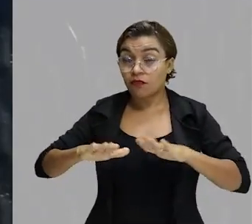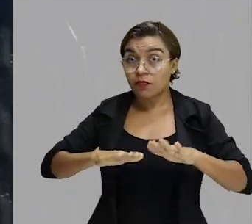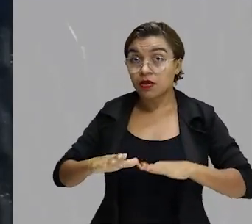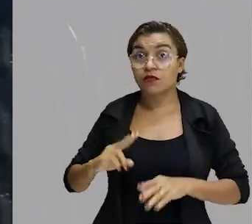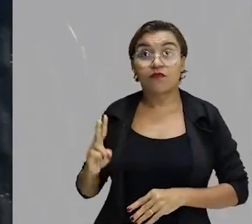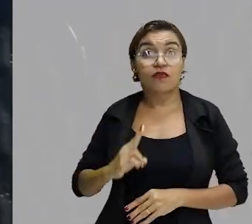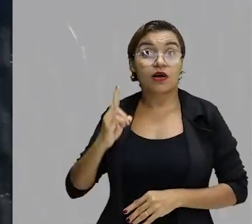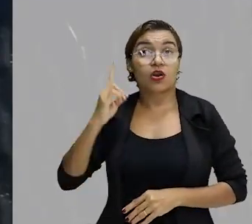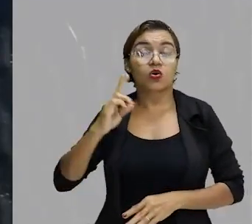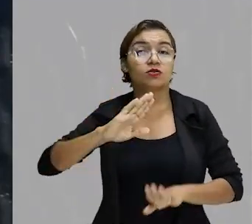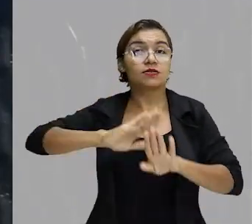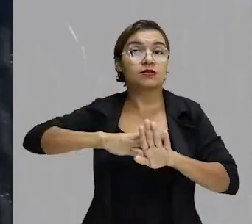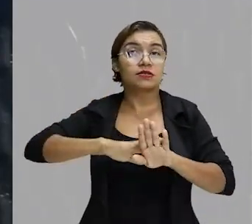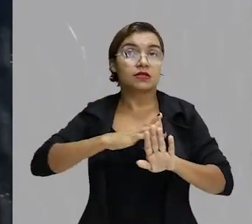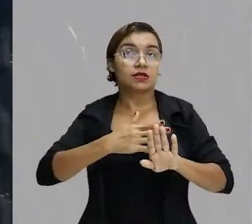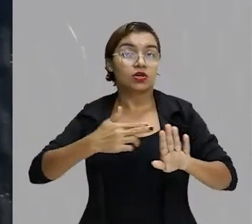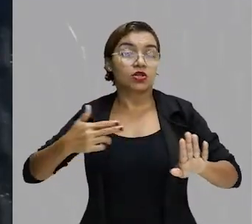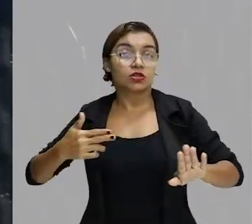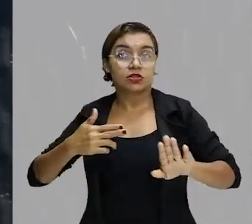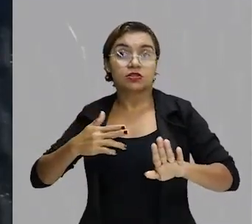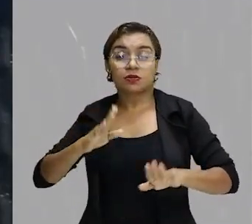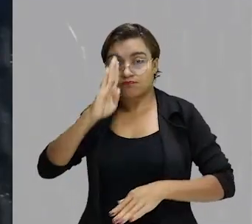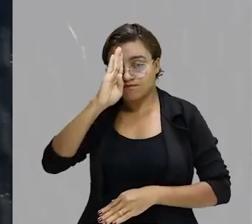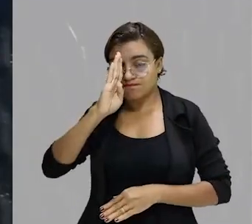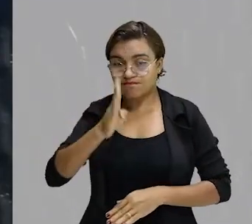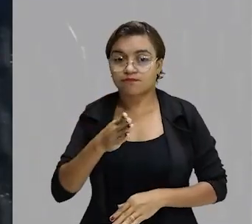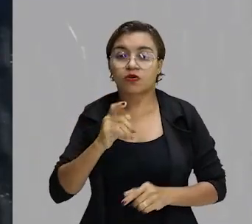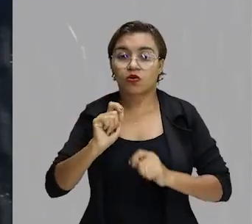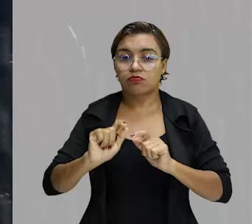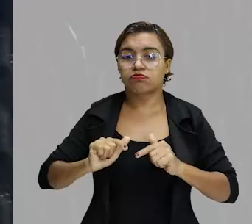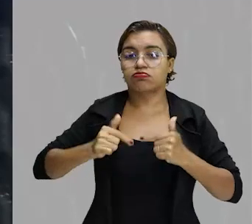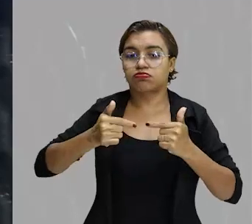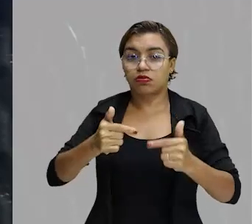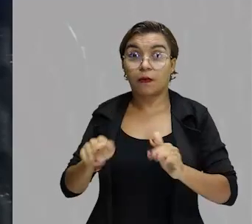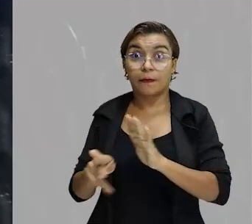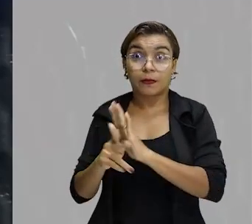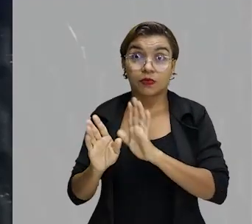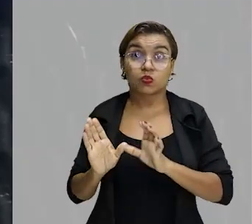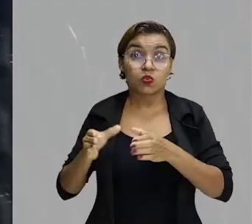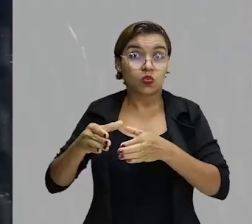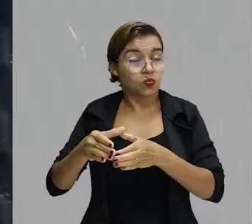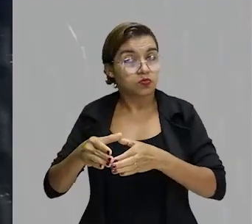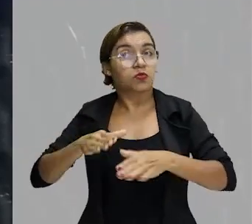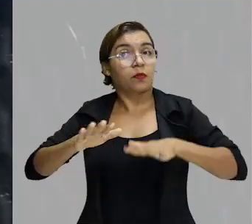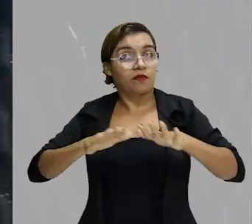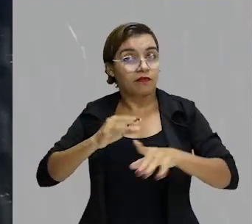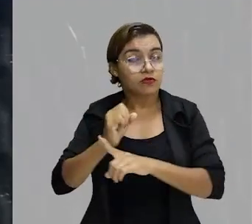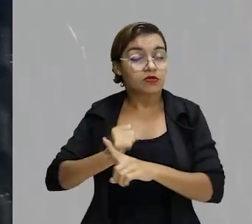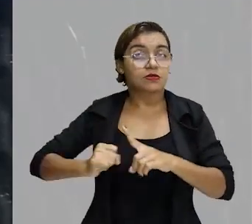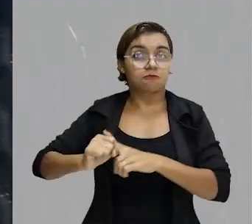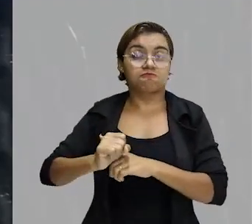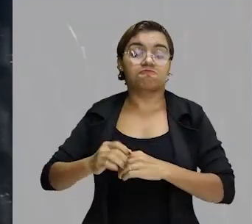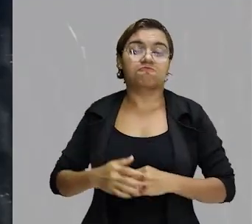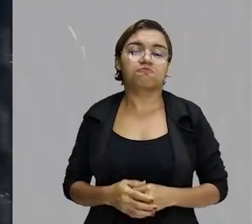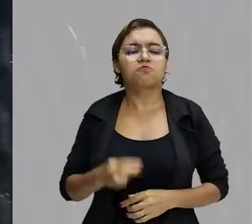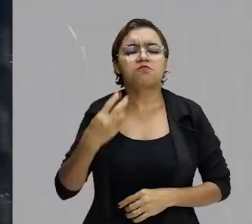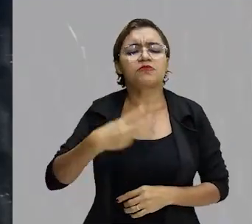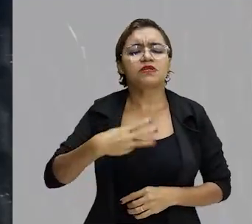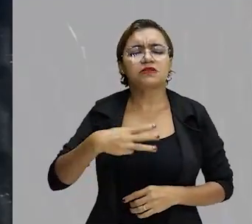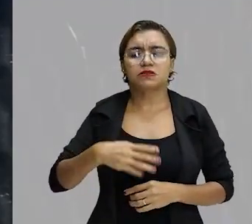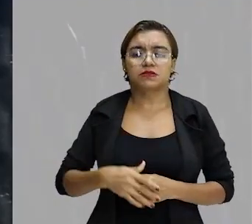tem ideologias que vão direcionar a atuação desse grupo, desse movimento social.